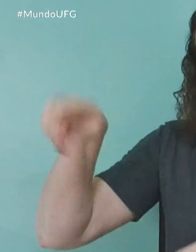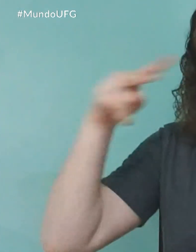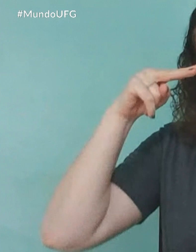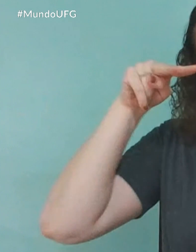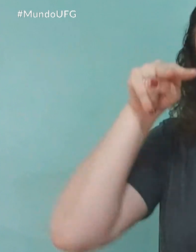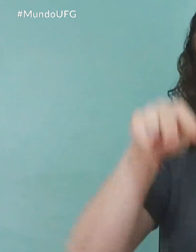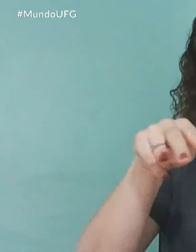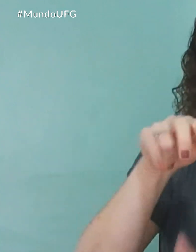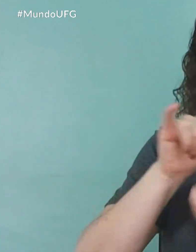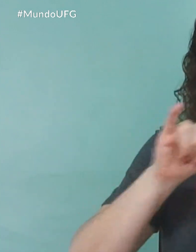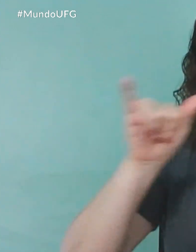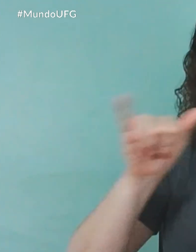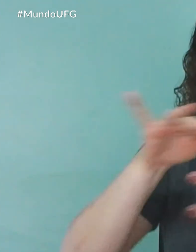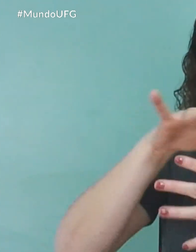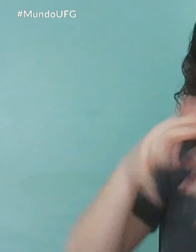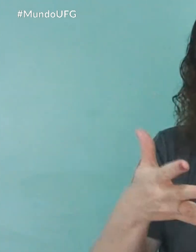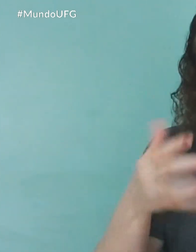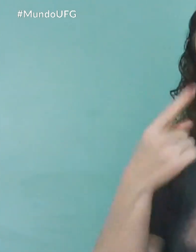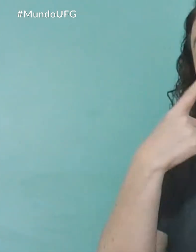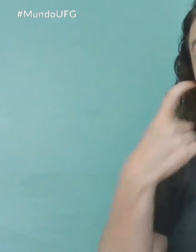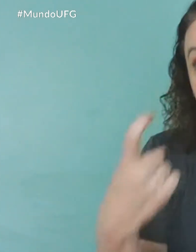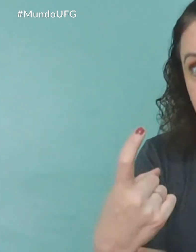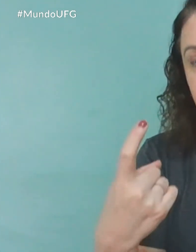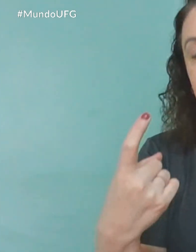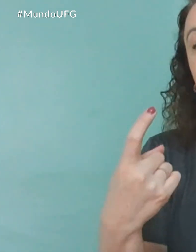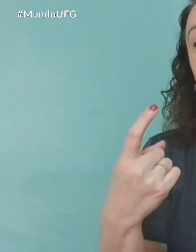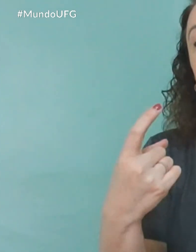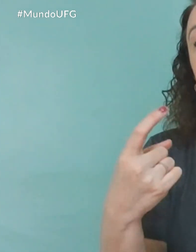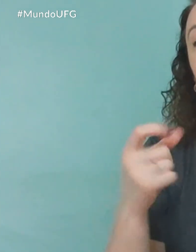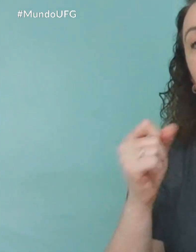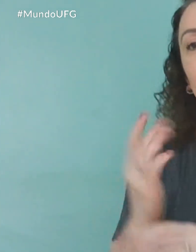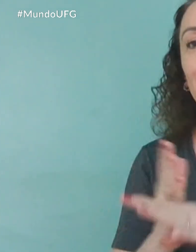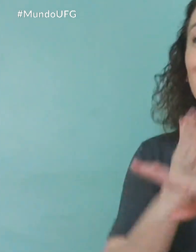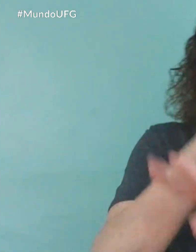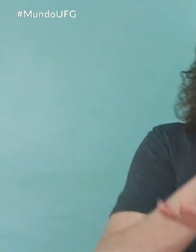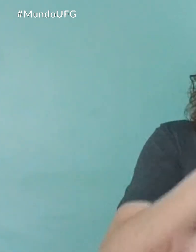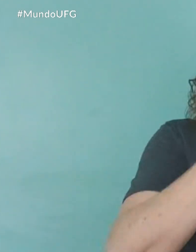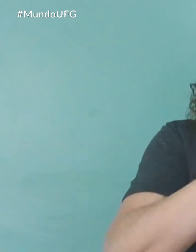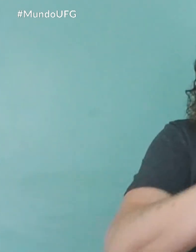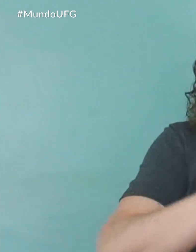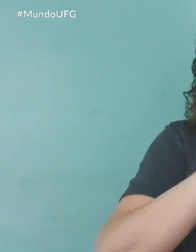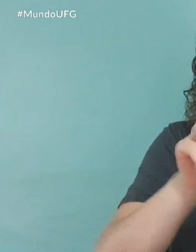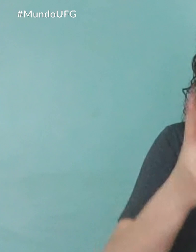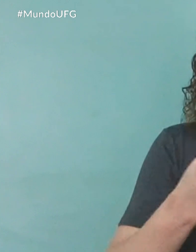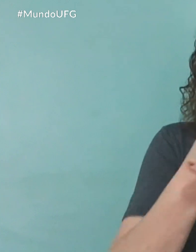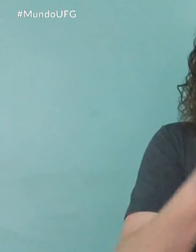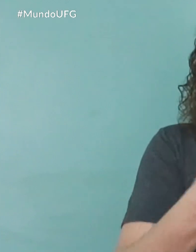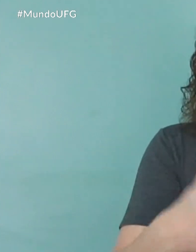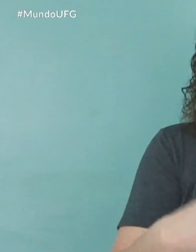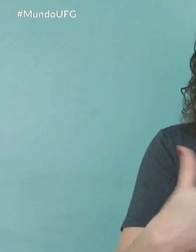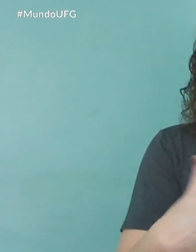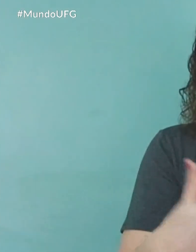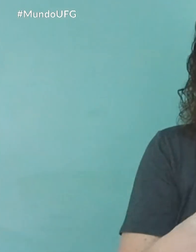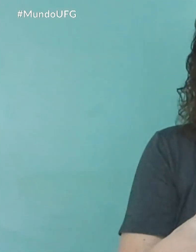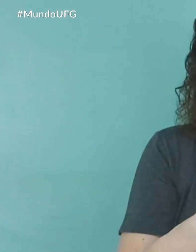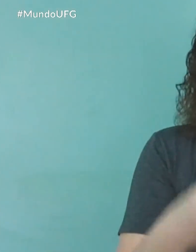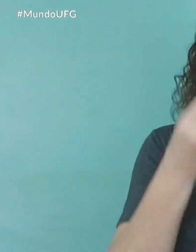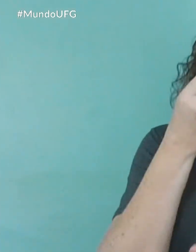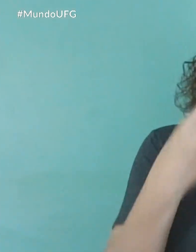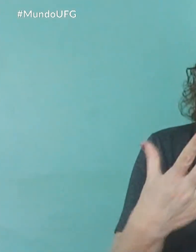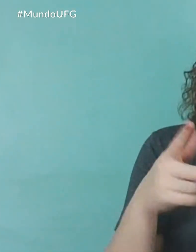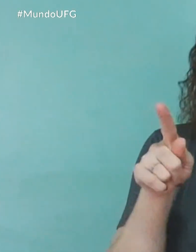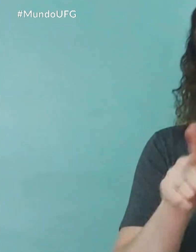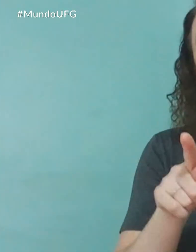É um Instagram aberto e as pessoas podem ver, se interessar, logicamente,